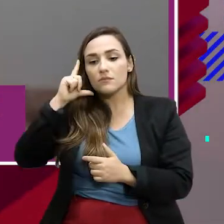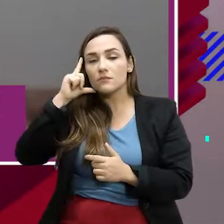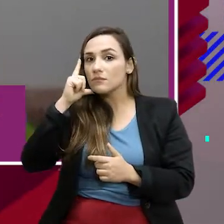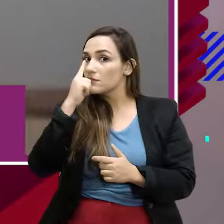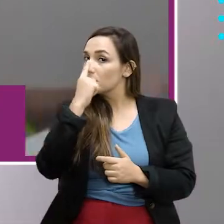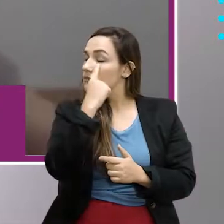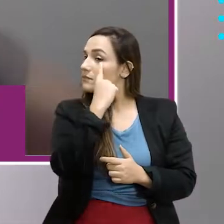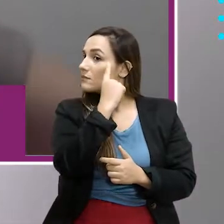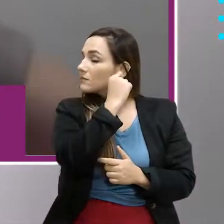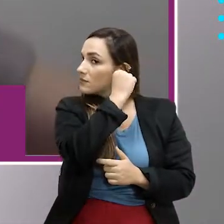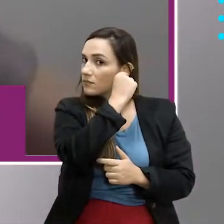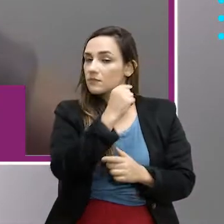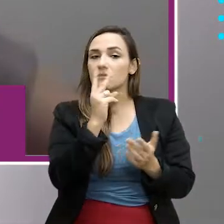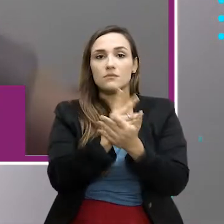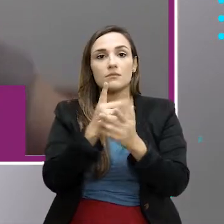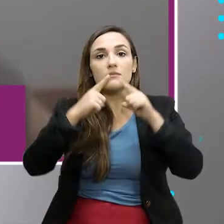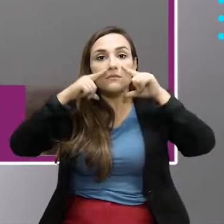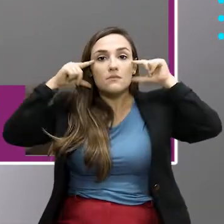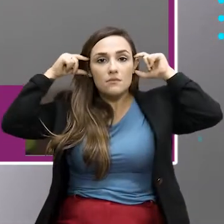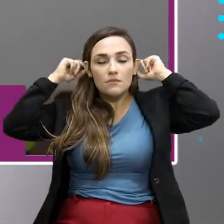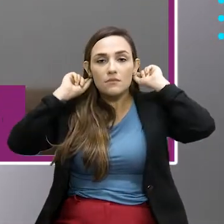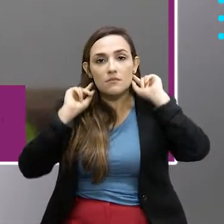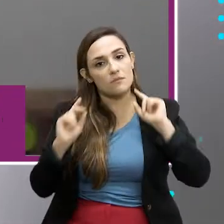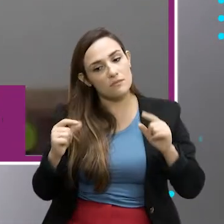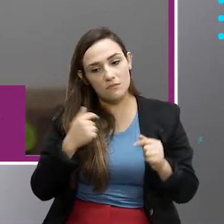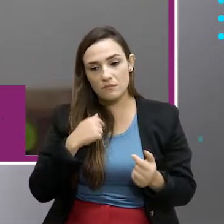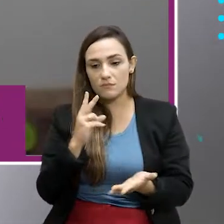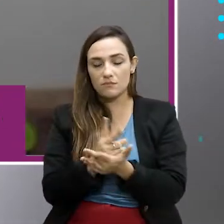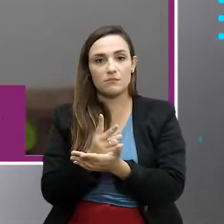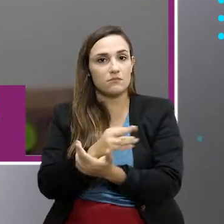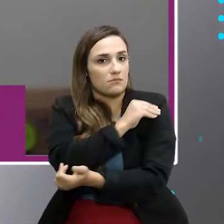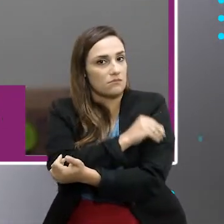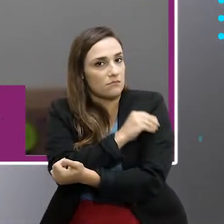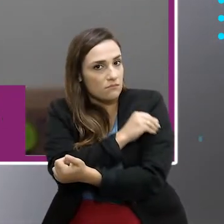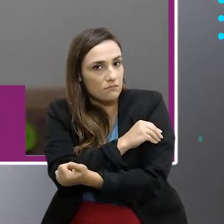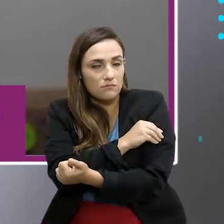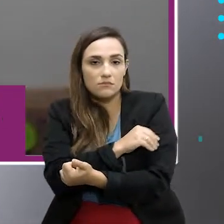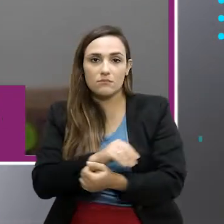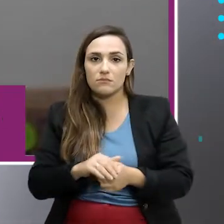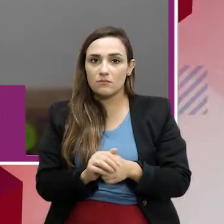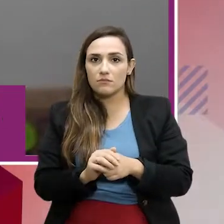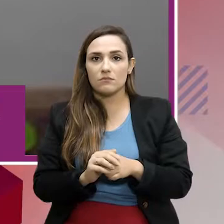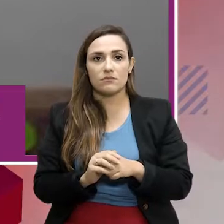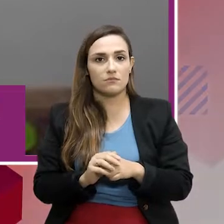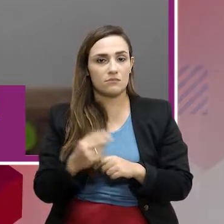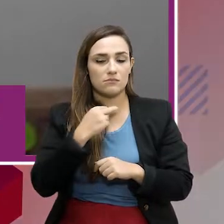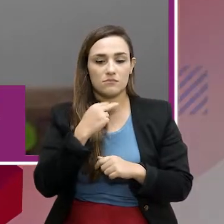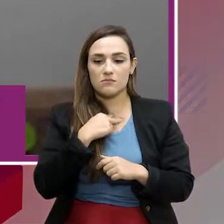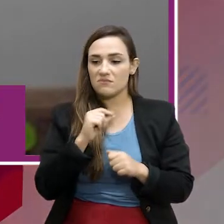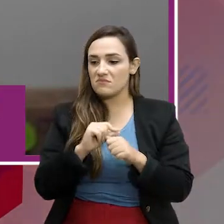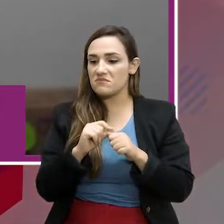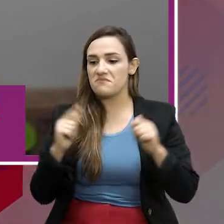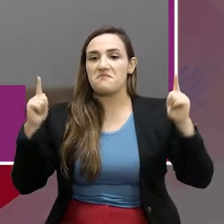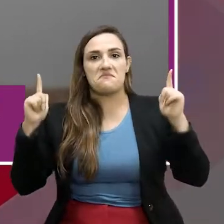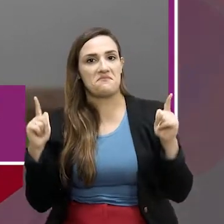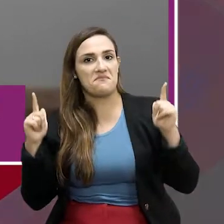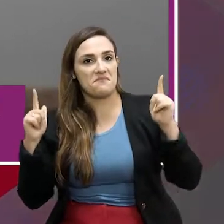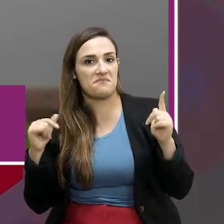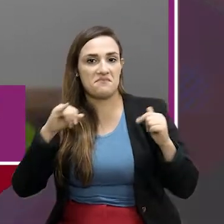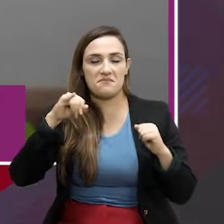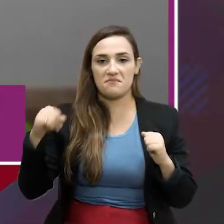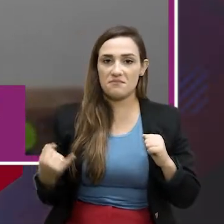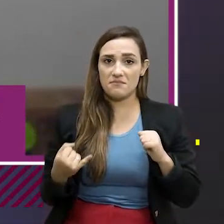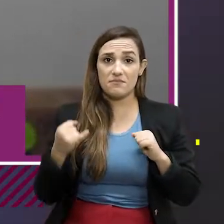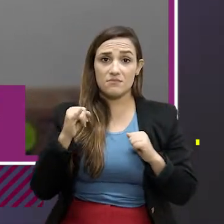o tempo inteiro, cobrindo o nariz e a boca, carregando o álcool gel, o tempo inteiro, não